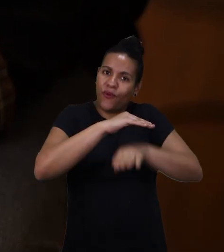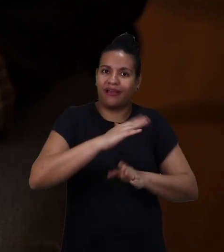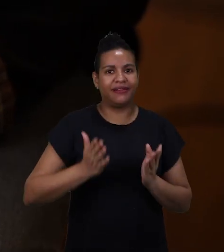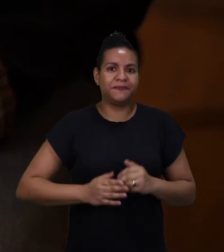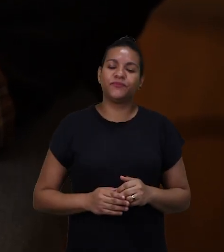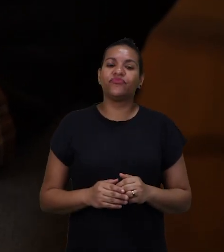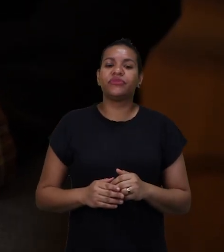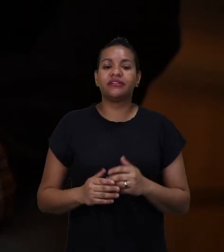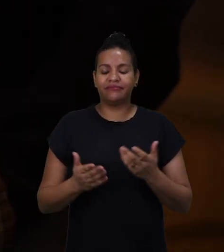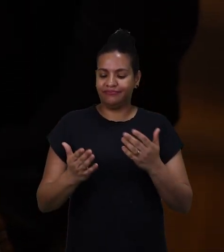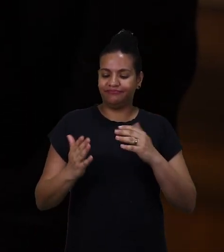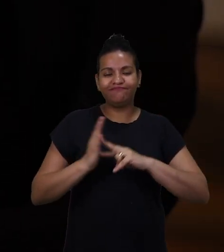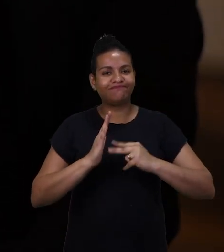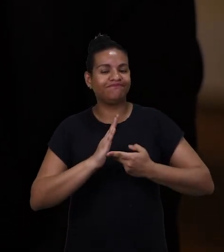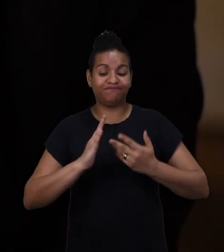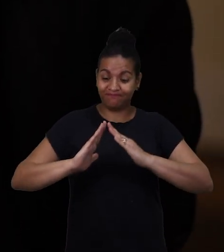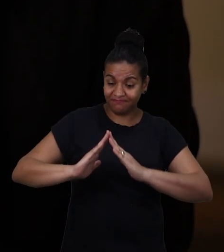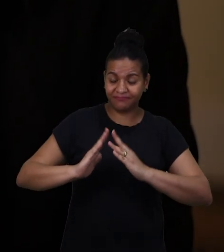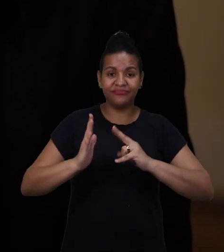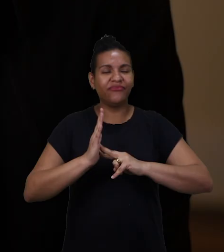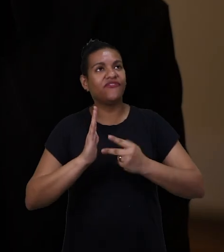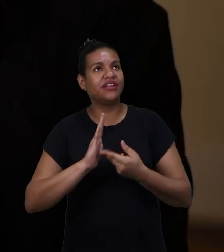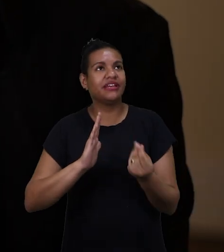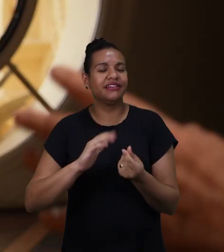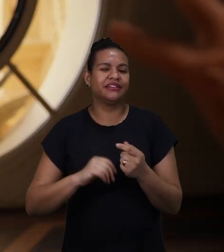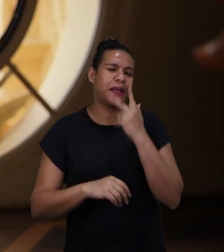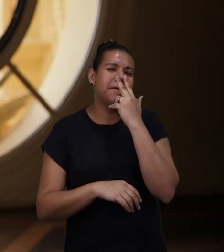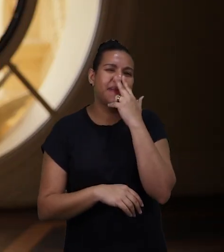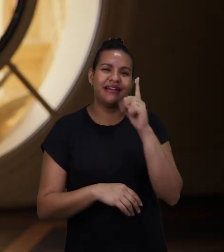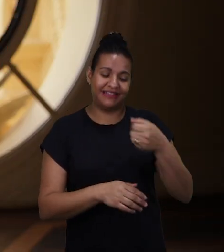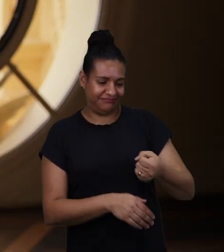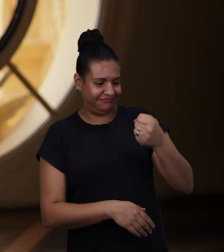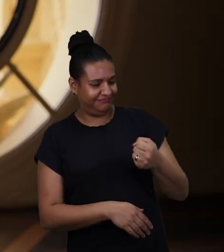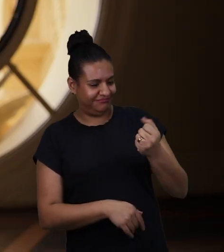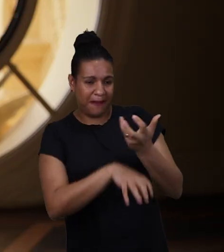significa... Fora o troféu abacaxi? Um homem indígena segura a jarra.